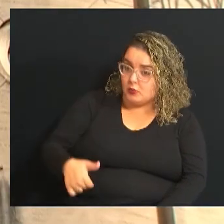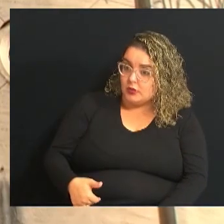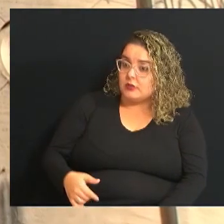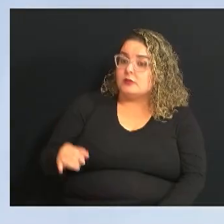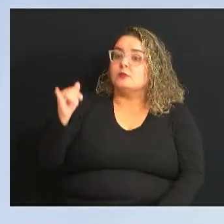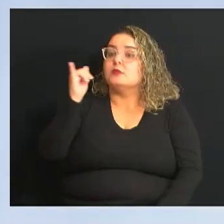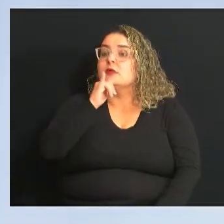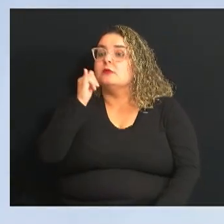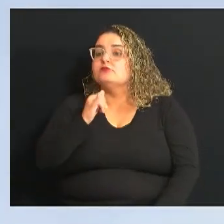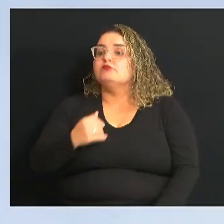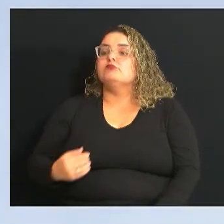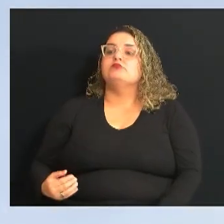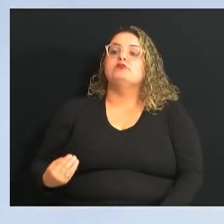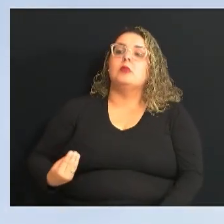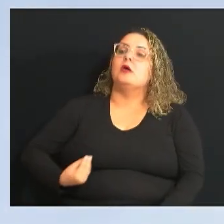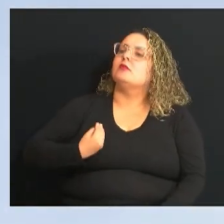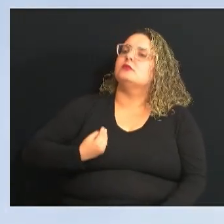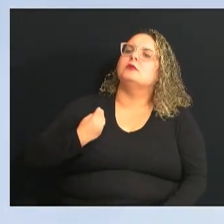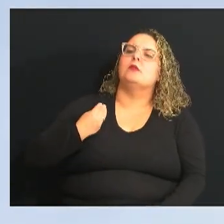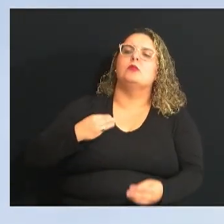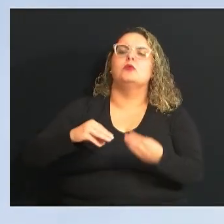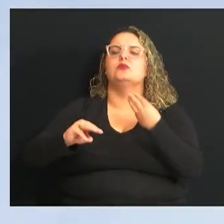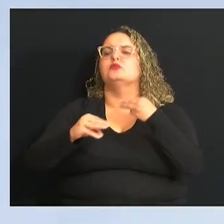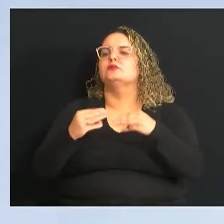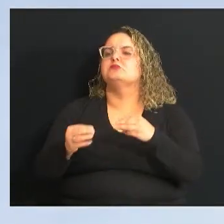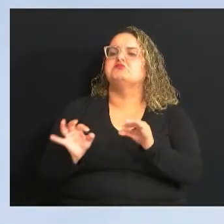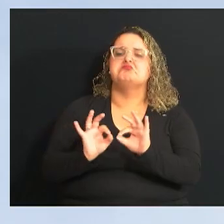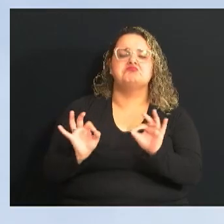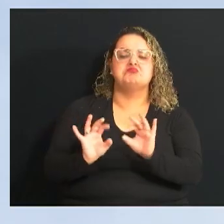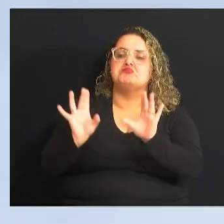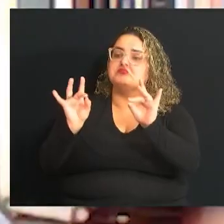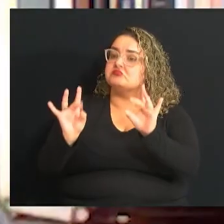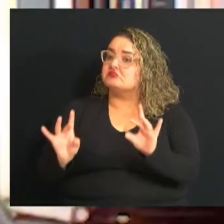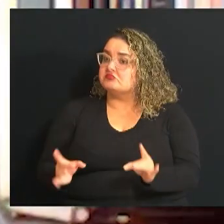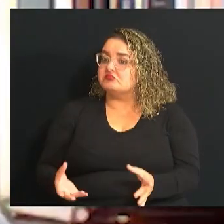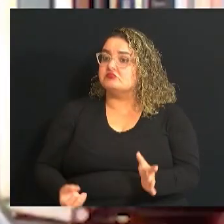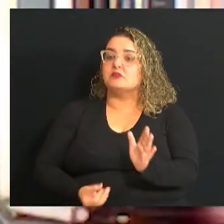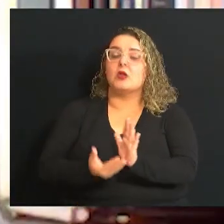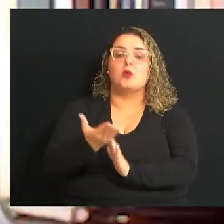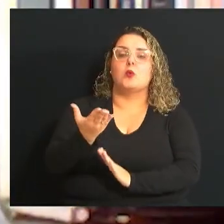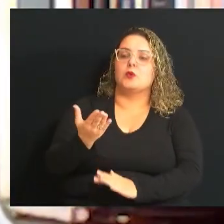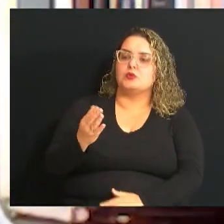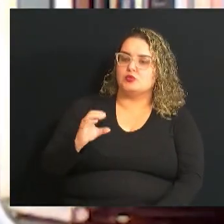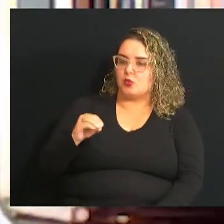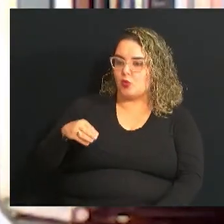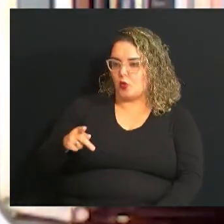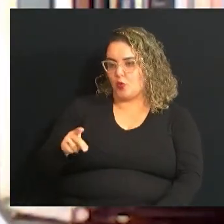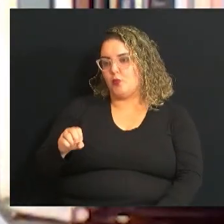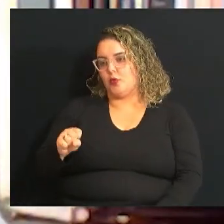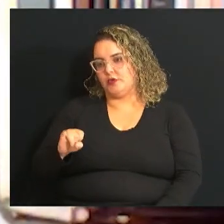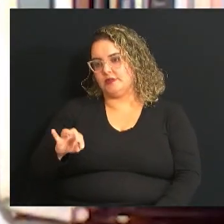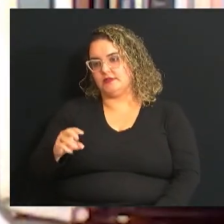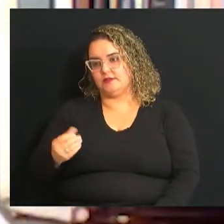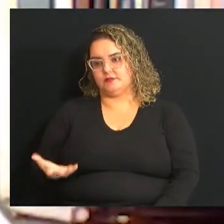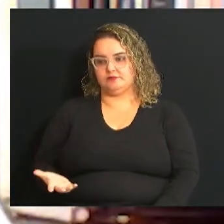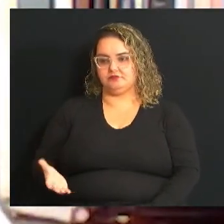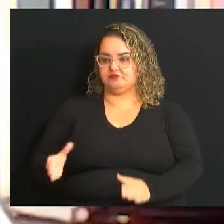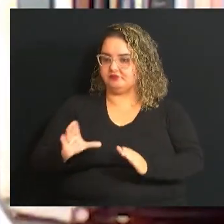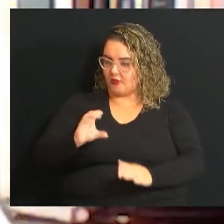sem o nome do pai. E depois ele vai pôr o nome. Então já e no documento